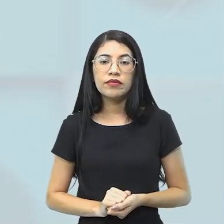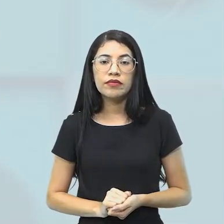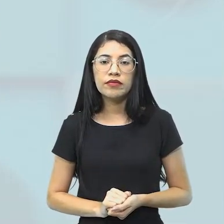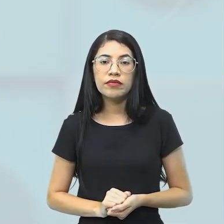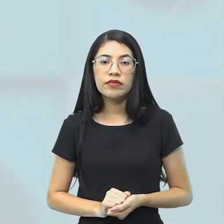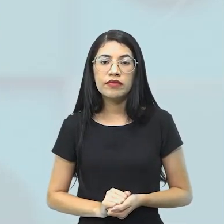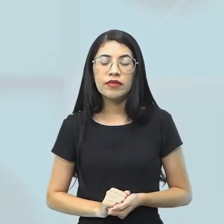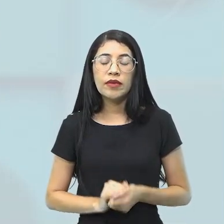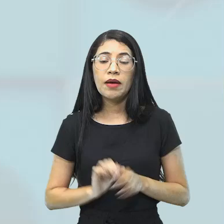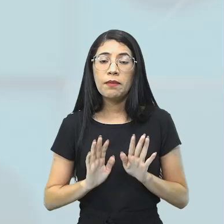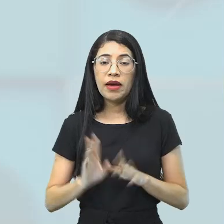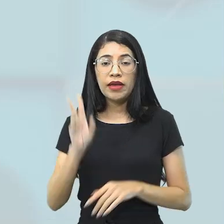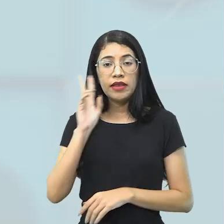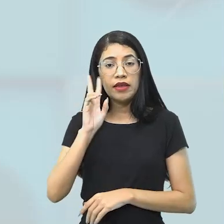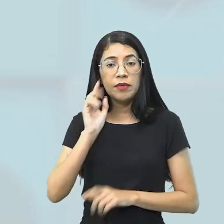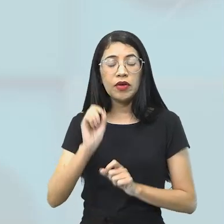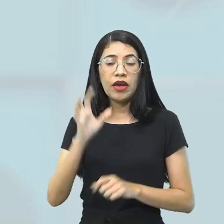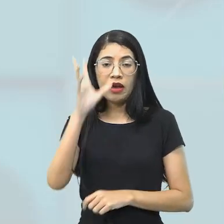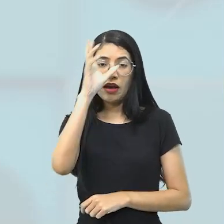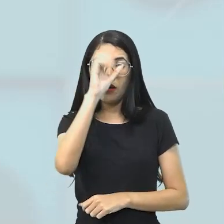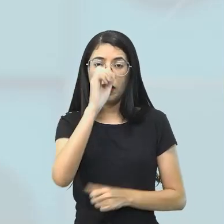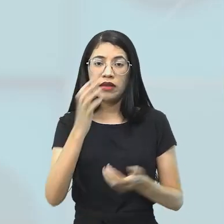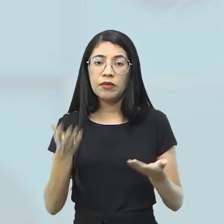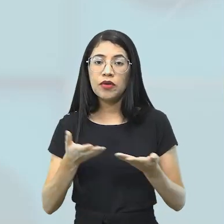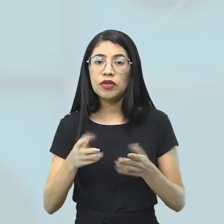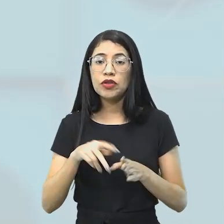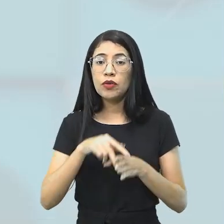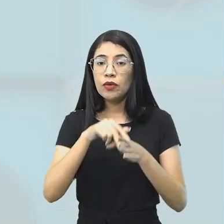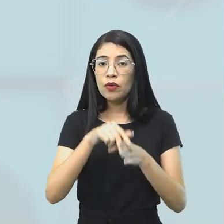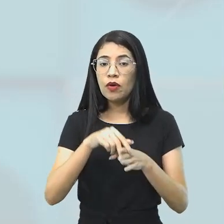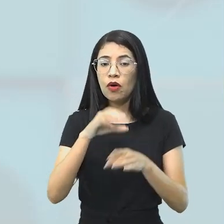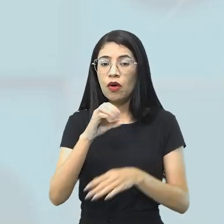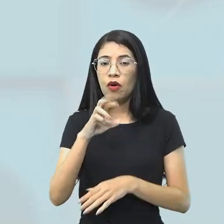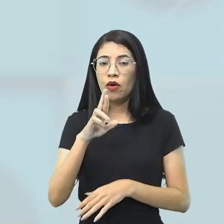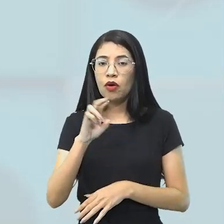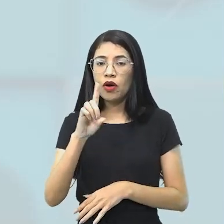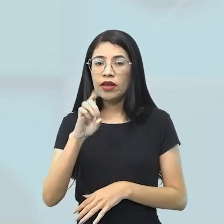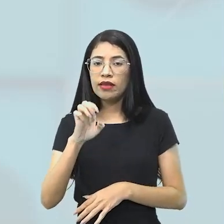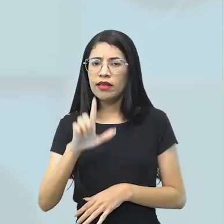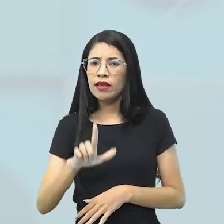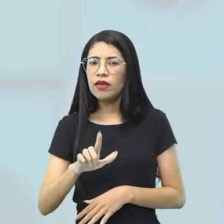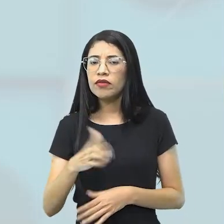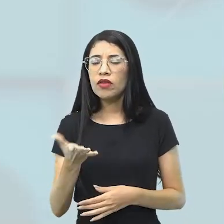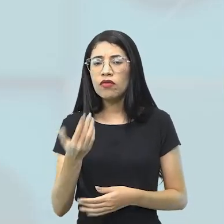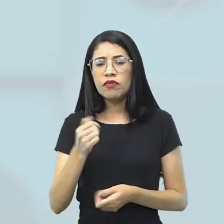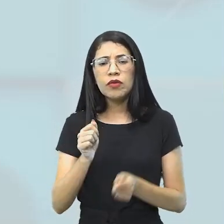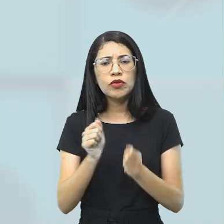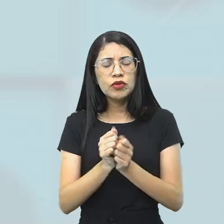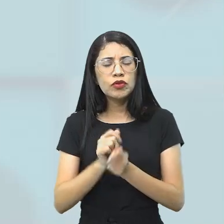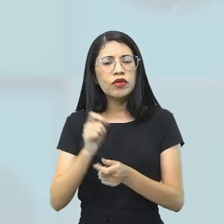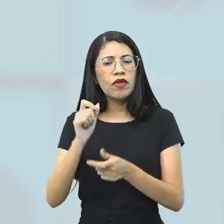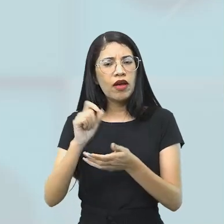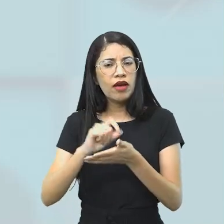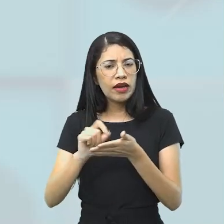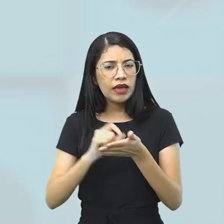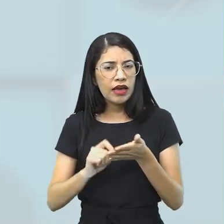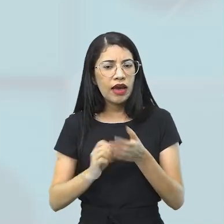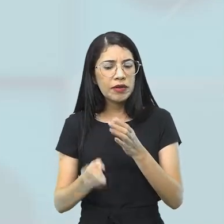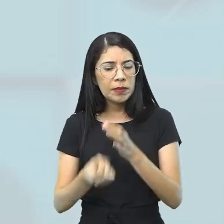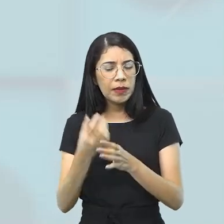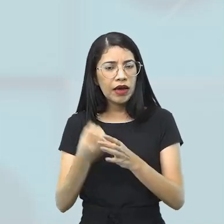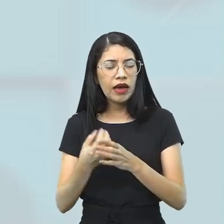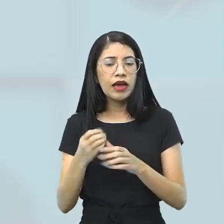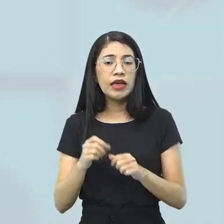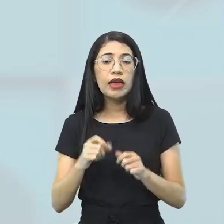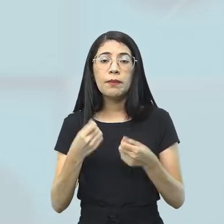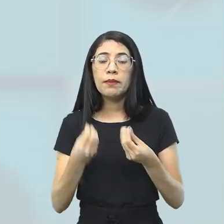bem, então não esqueçam, tá? O que a gente aprendeu hoje? Cordel. Vamos fazer um cordel? Né? Não esqueçam, trabalhe no cordel